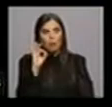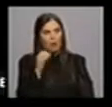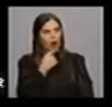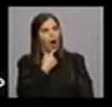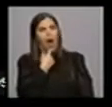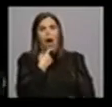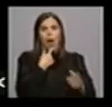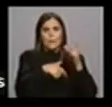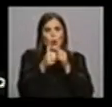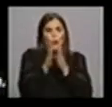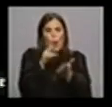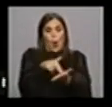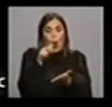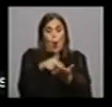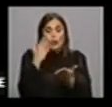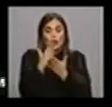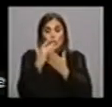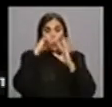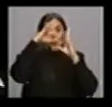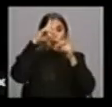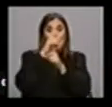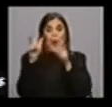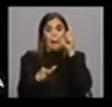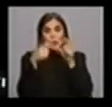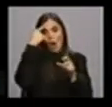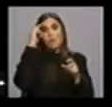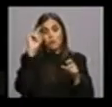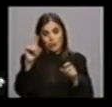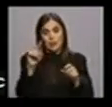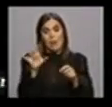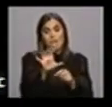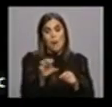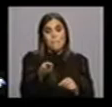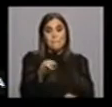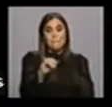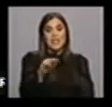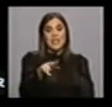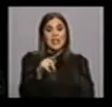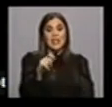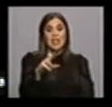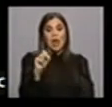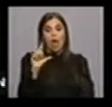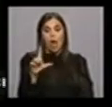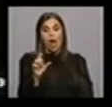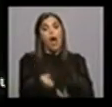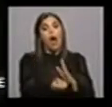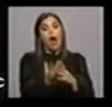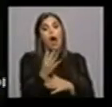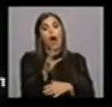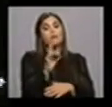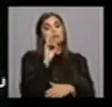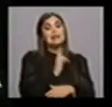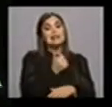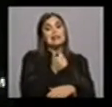para os astrónomos. E porquê? Porque o que os astrónomos sabem é que este tipo de mineral tem na sua constituição,